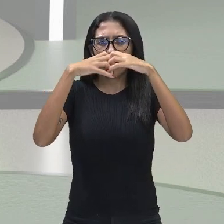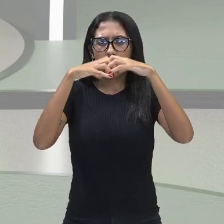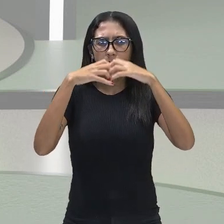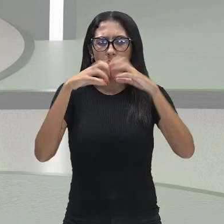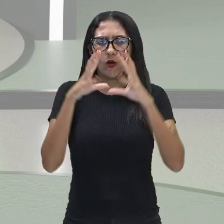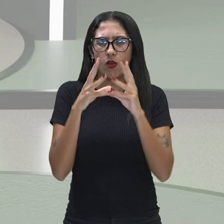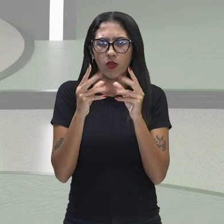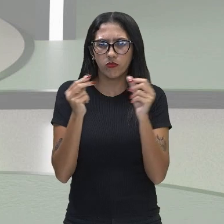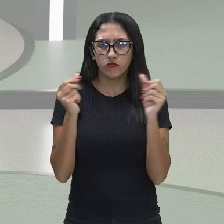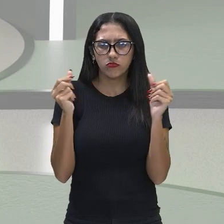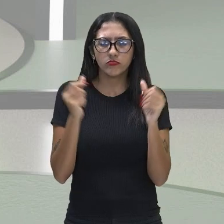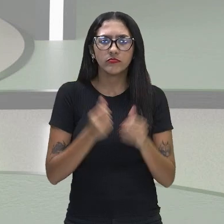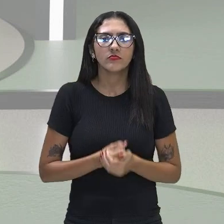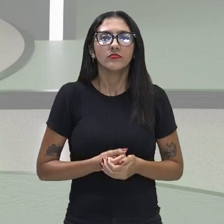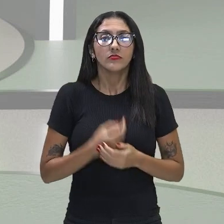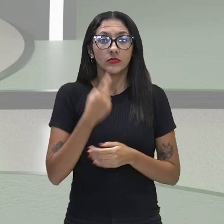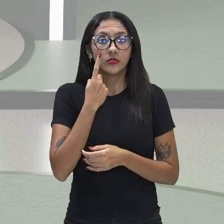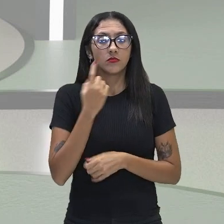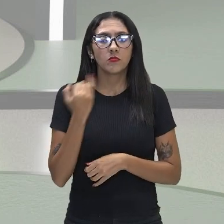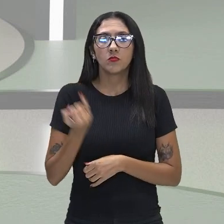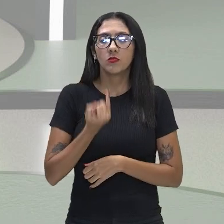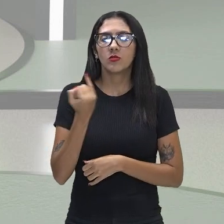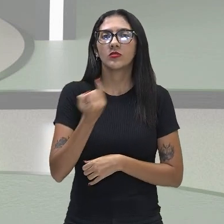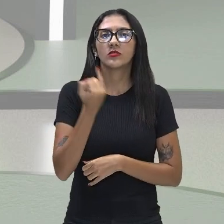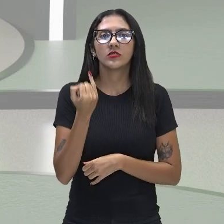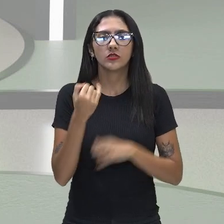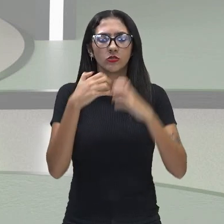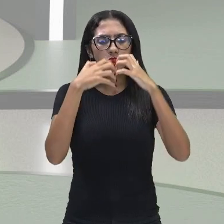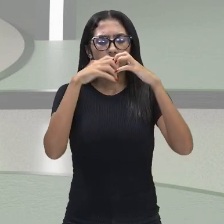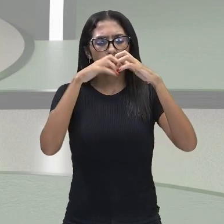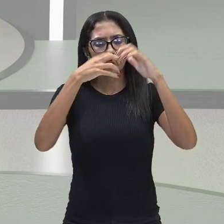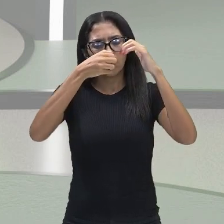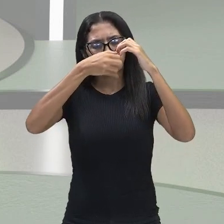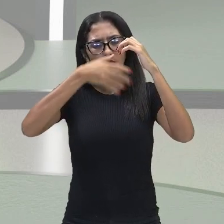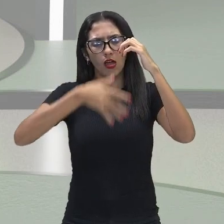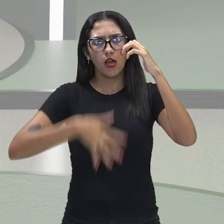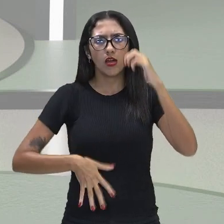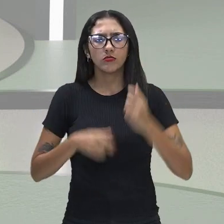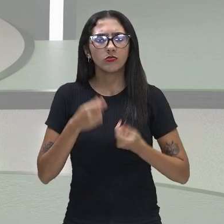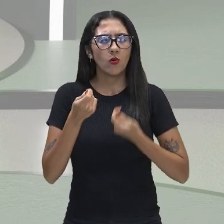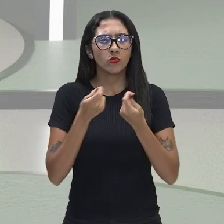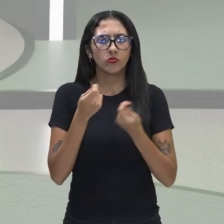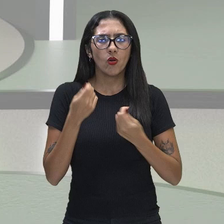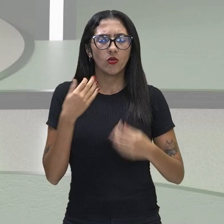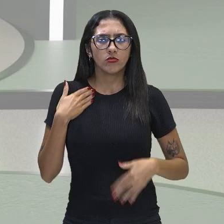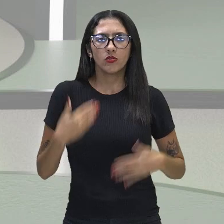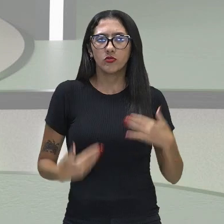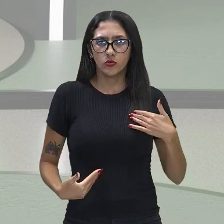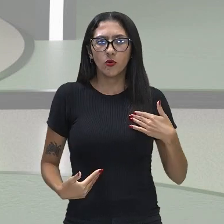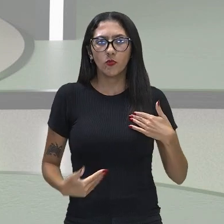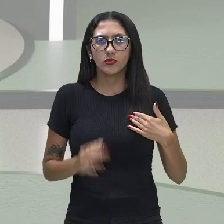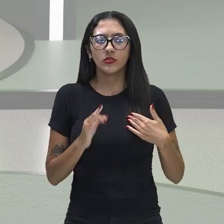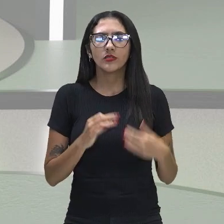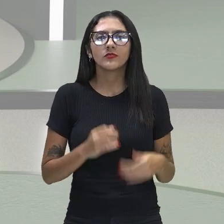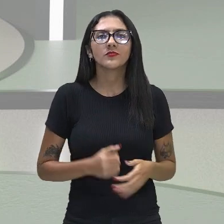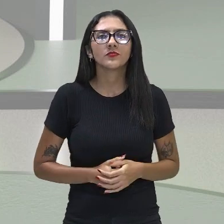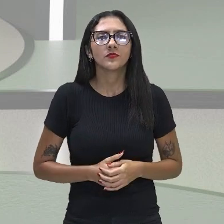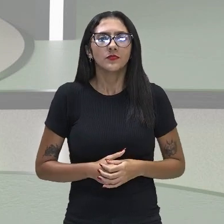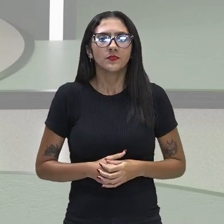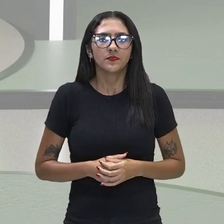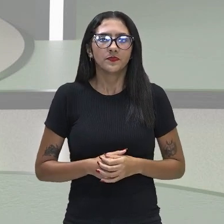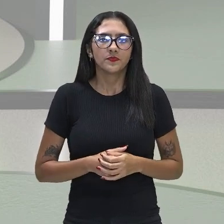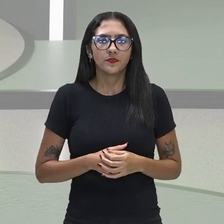aí a importância do nosso sistema nervoso, como ele regula todo o nosso corpo. E aí nós vamos passar para